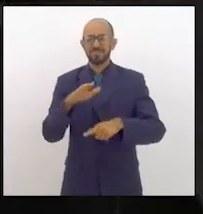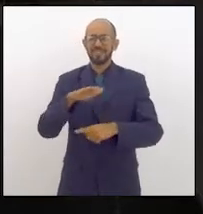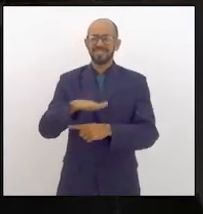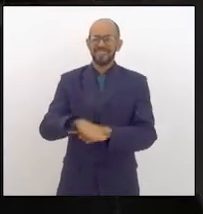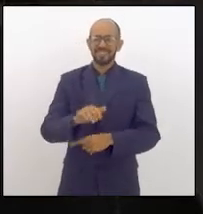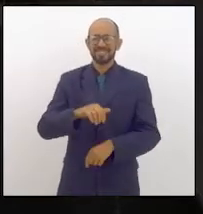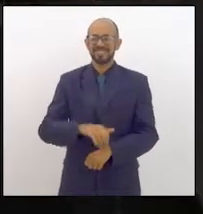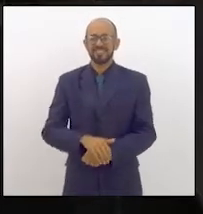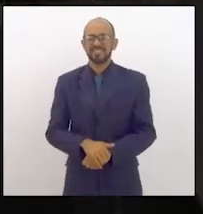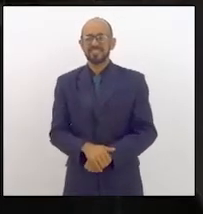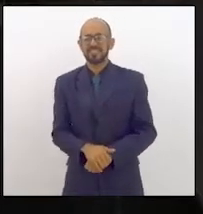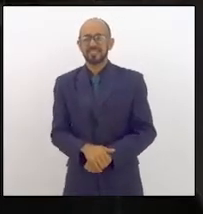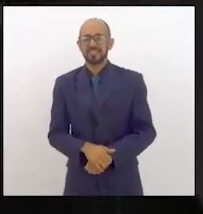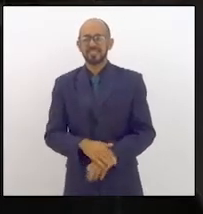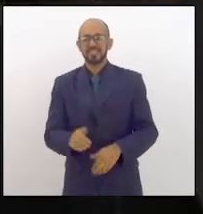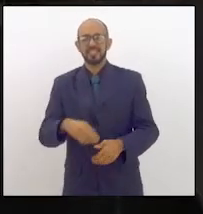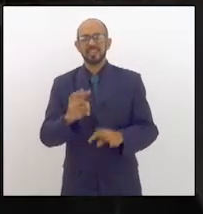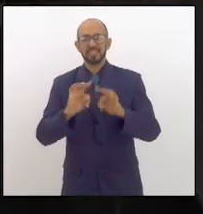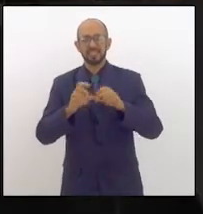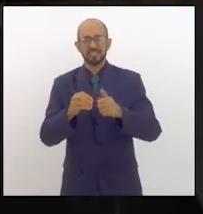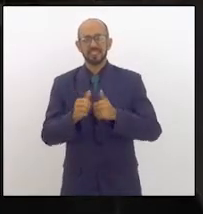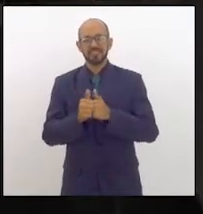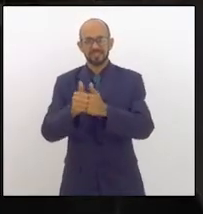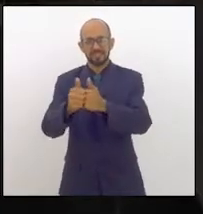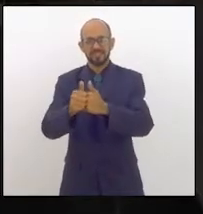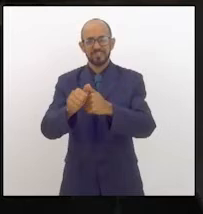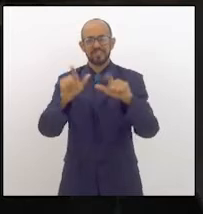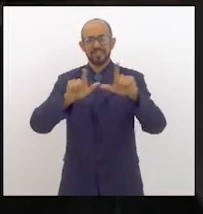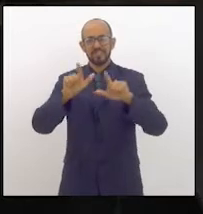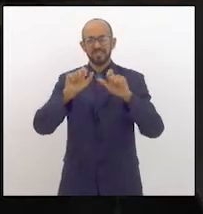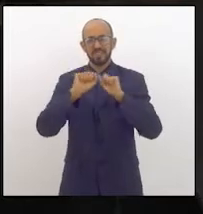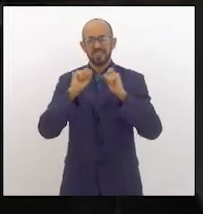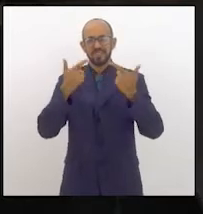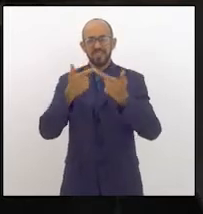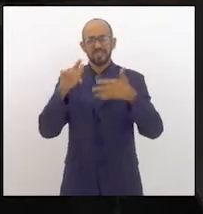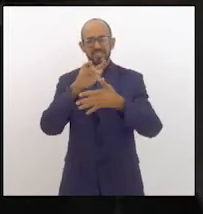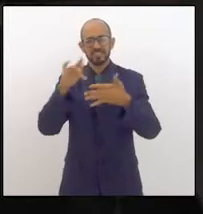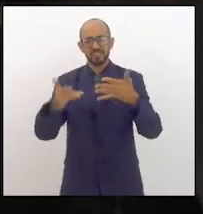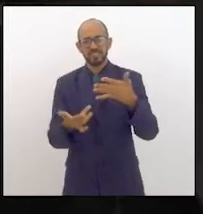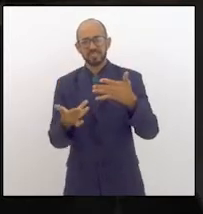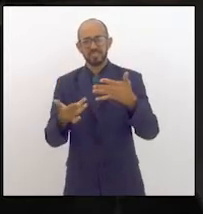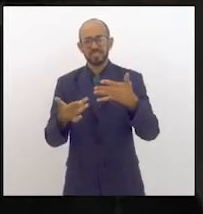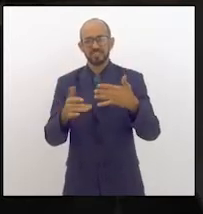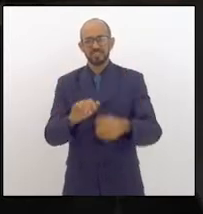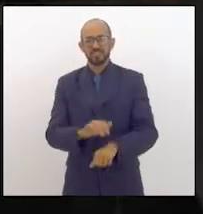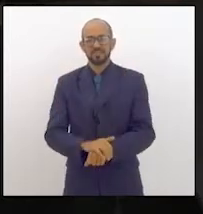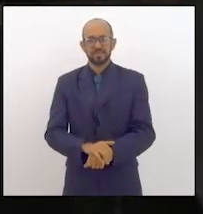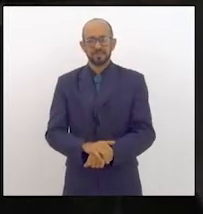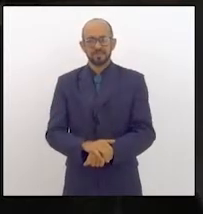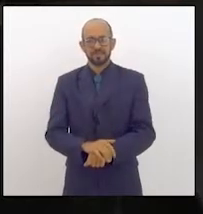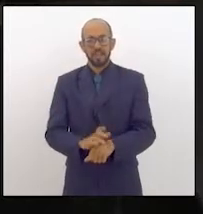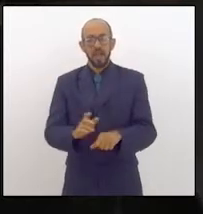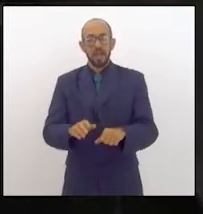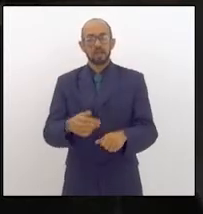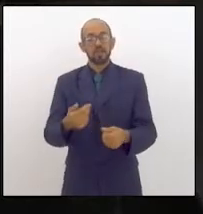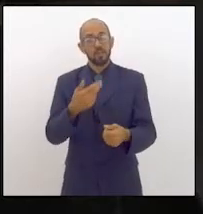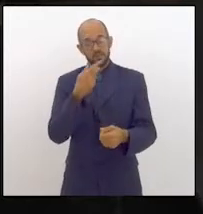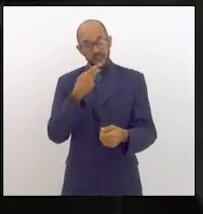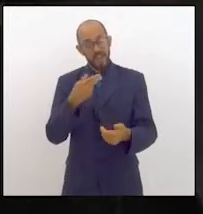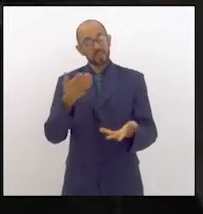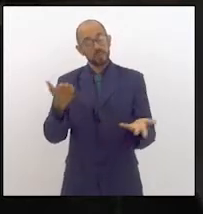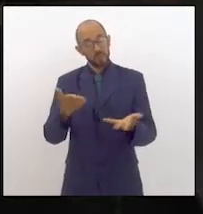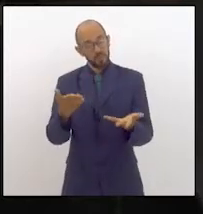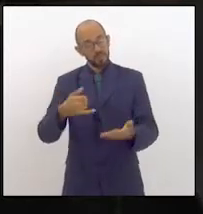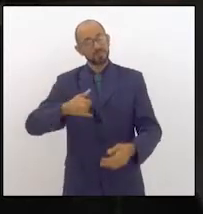a todos que nos acompanham através da TV alerj nas redes sociais como foi dito hoje é hoje é meu